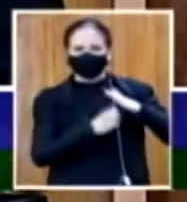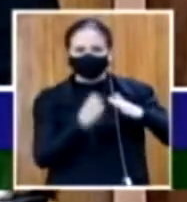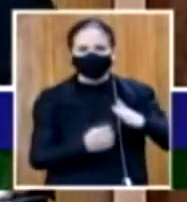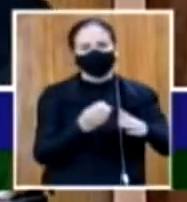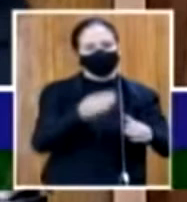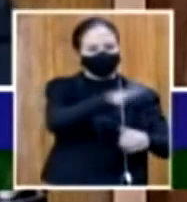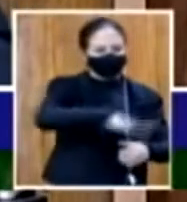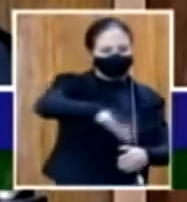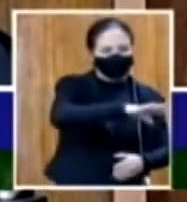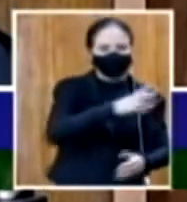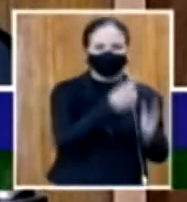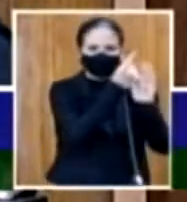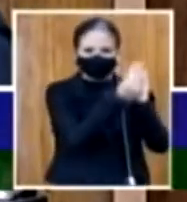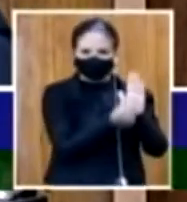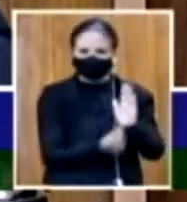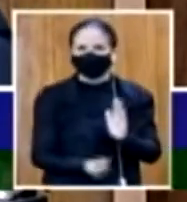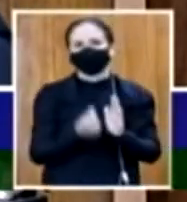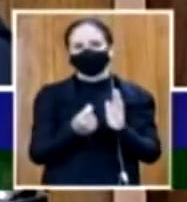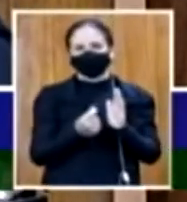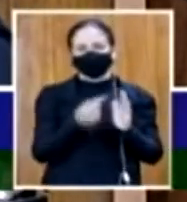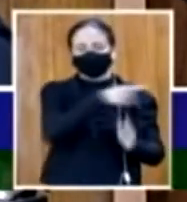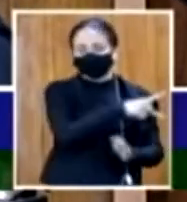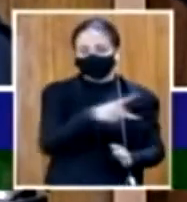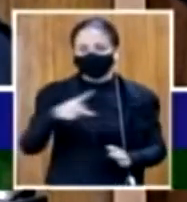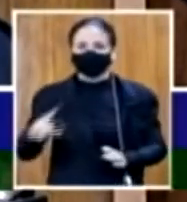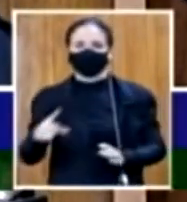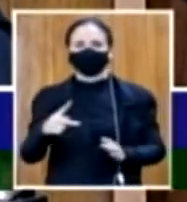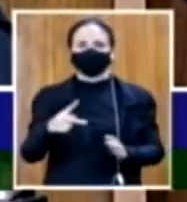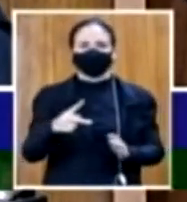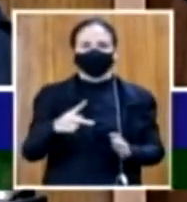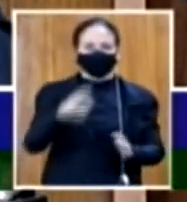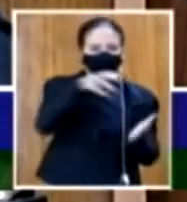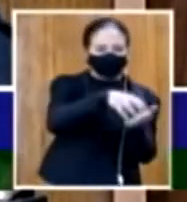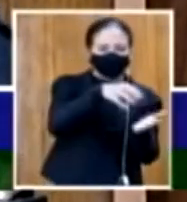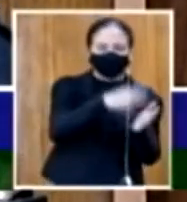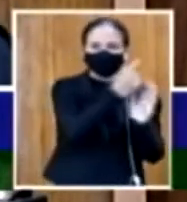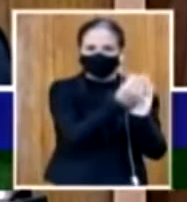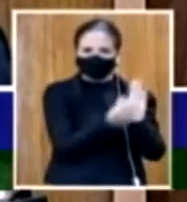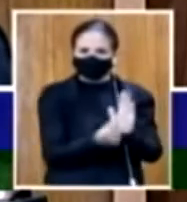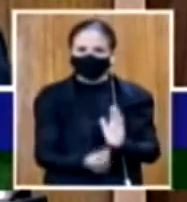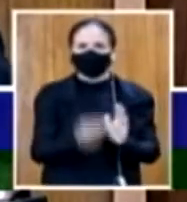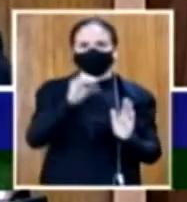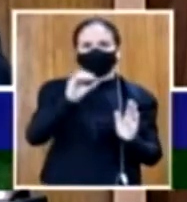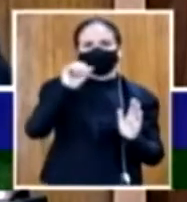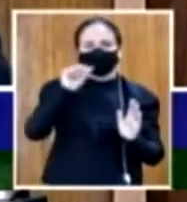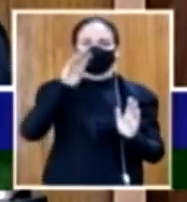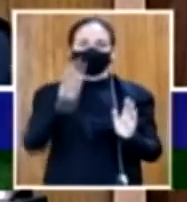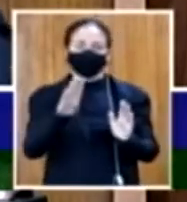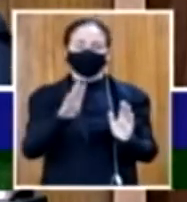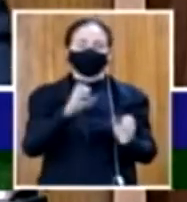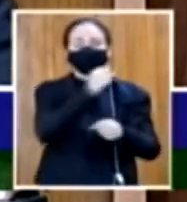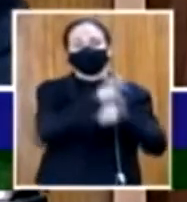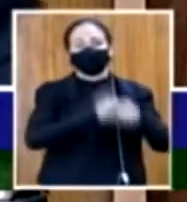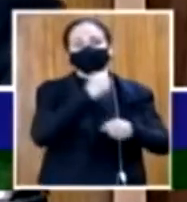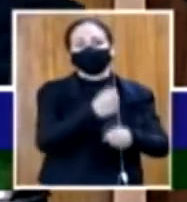área tributária. Foi presidente da Comissão de Direito Tributário da OAB e eleito advogado no ano de 2013 por